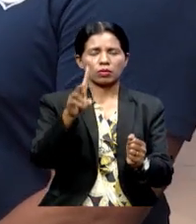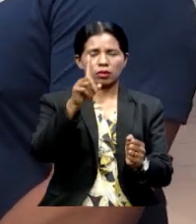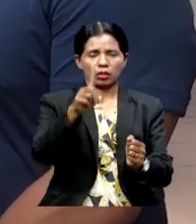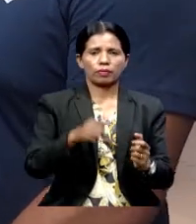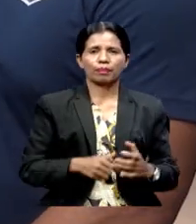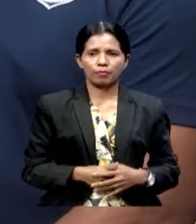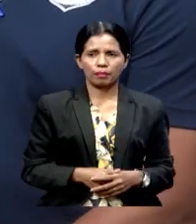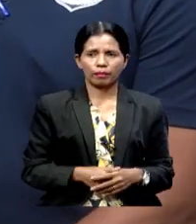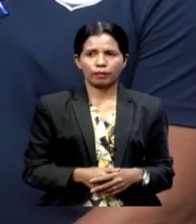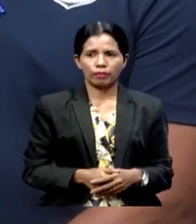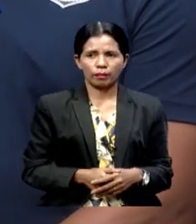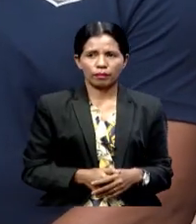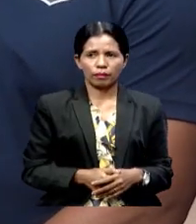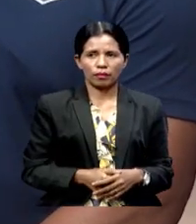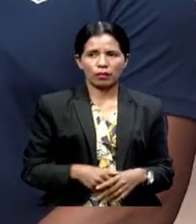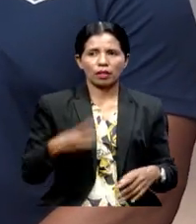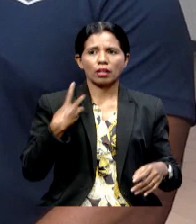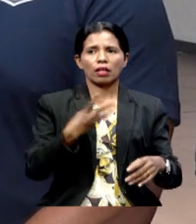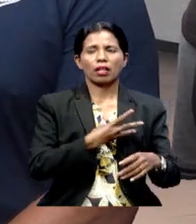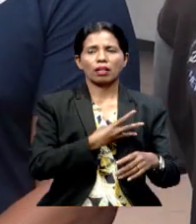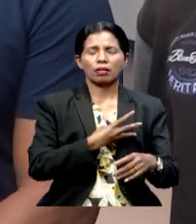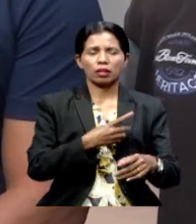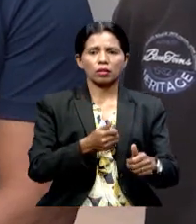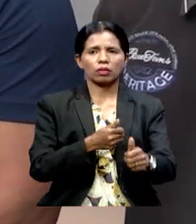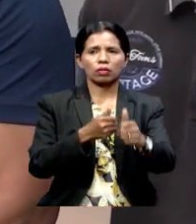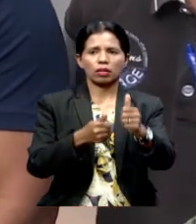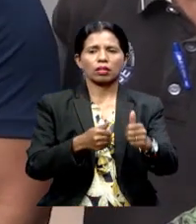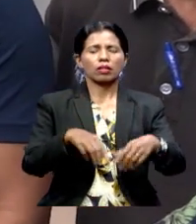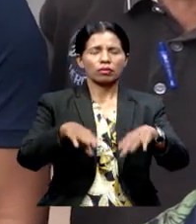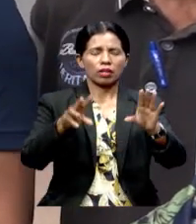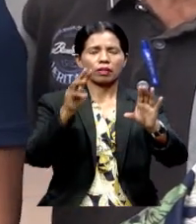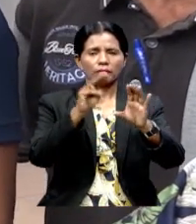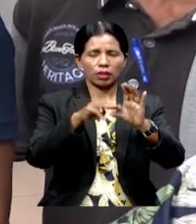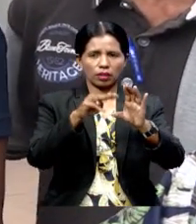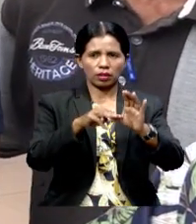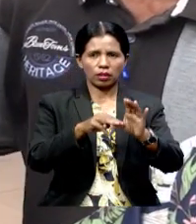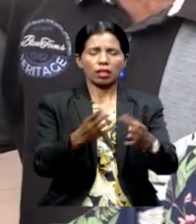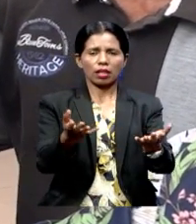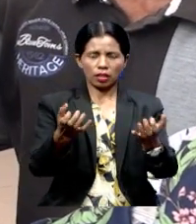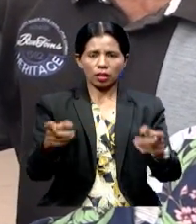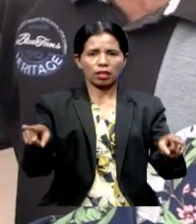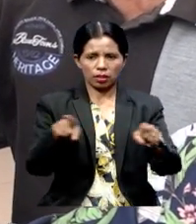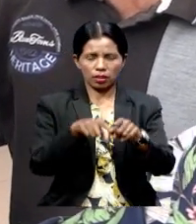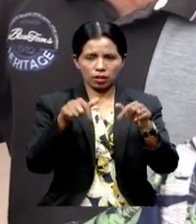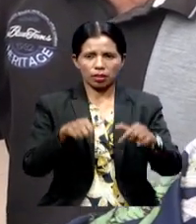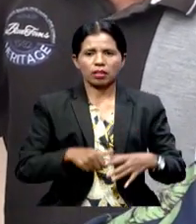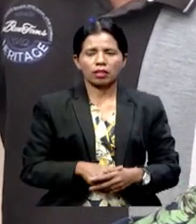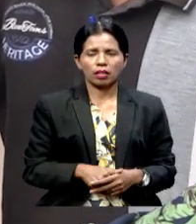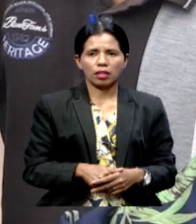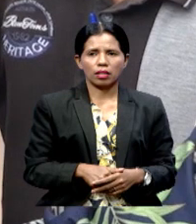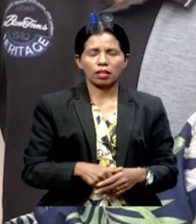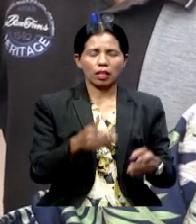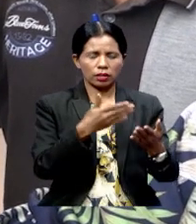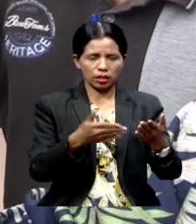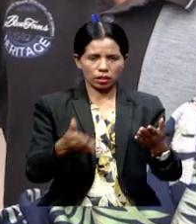be Ami halo aprensao ne idane kategori anse merkadori ilisitu ne ninya sentidu anse ne. Merkadori ilisitu sasang